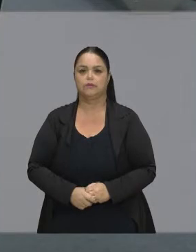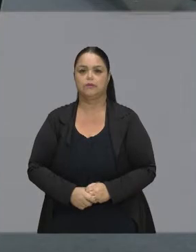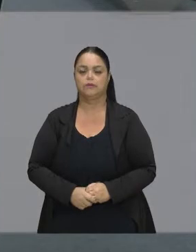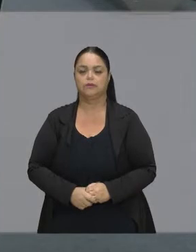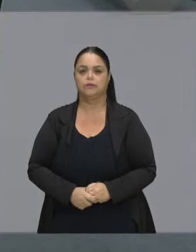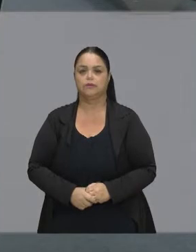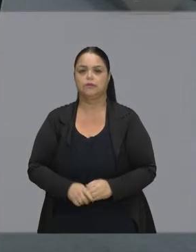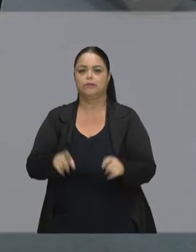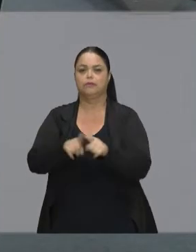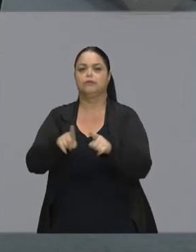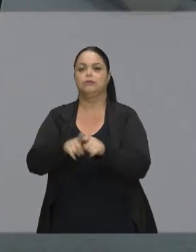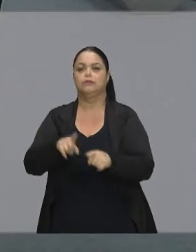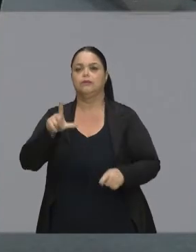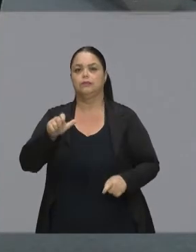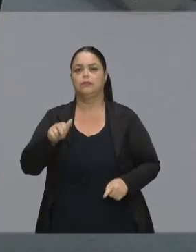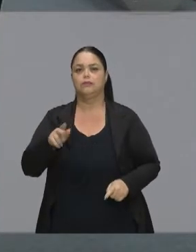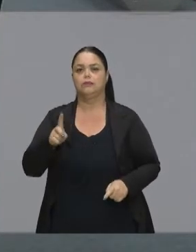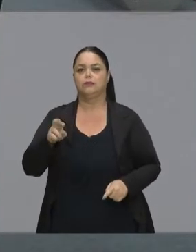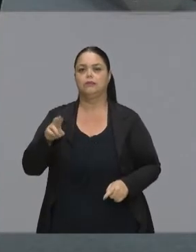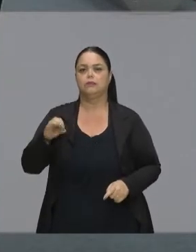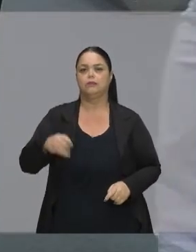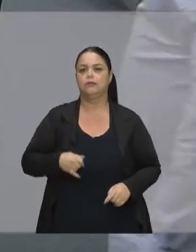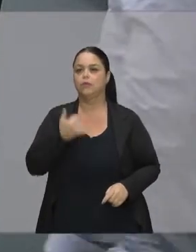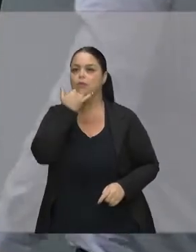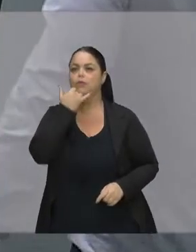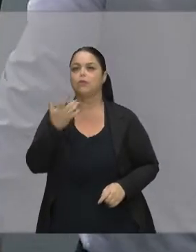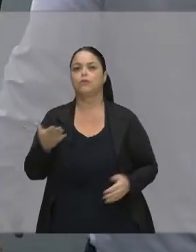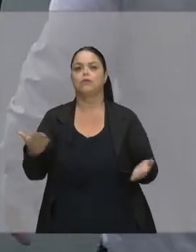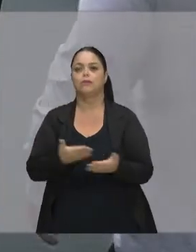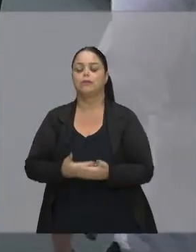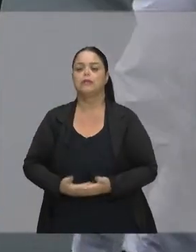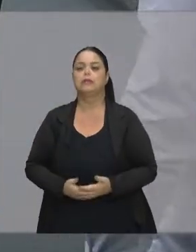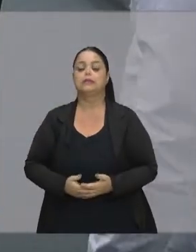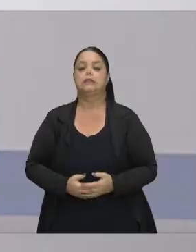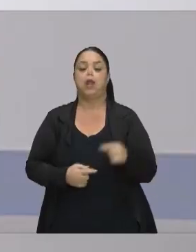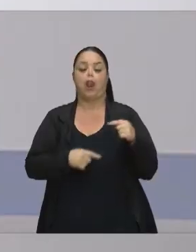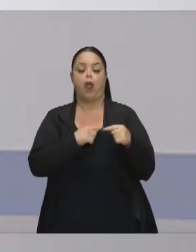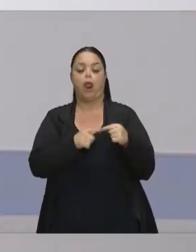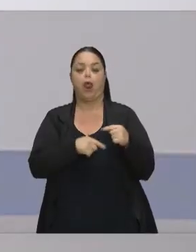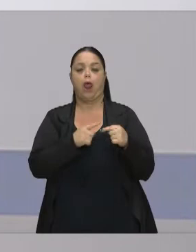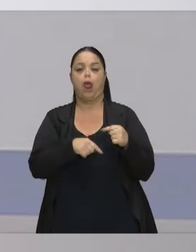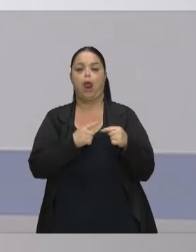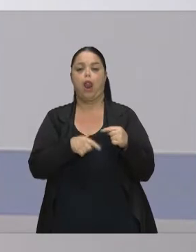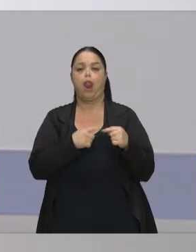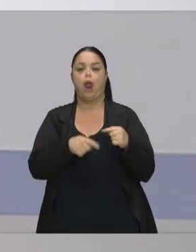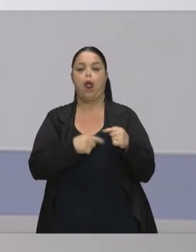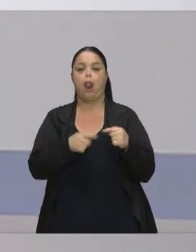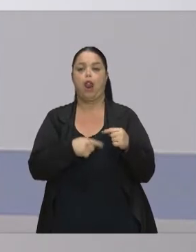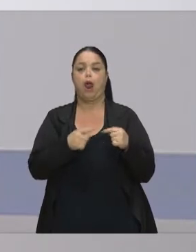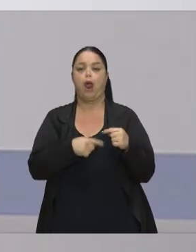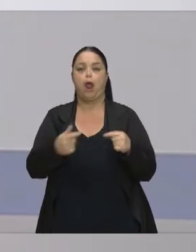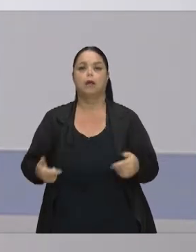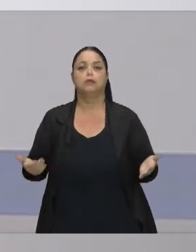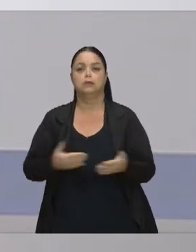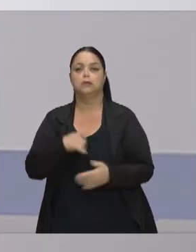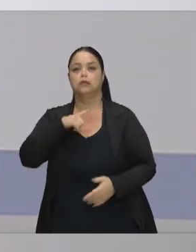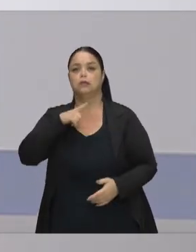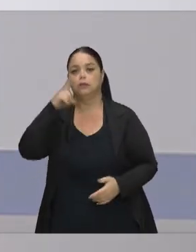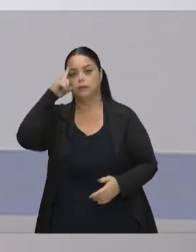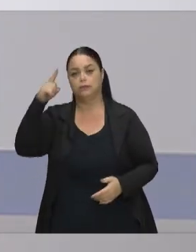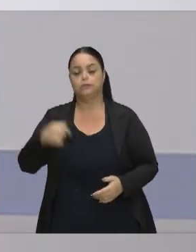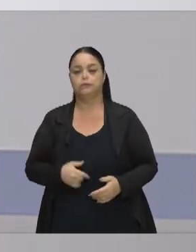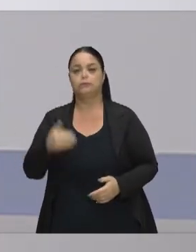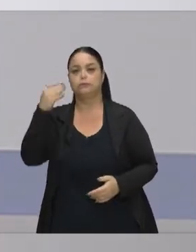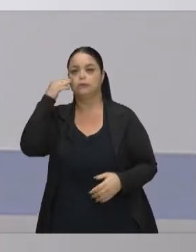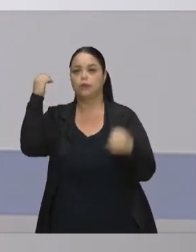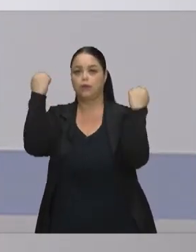Também quero, viu, Leandro, pedir desculpa para você, viu? Hoje aqui o negócio deu uma enrolada. Tem dias que é assim mesmo, tá? Eu estava aqui falando com o Marcão, estou